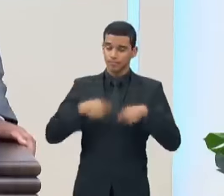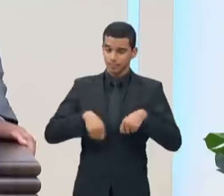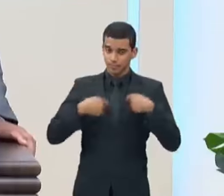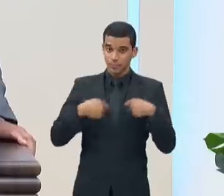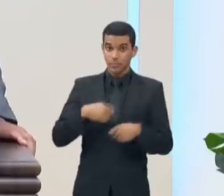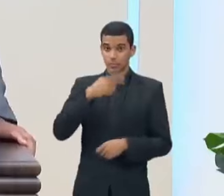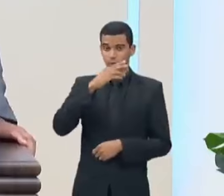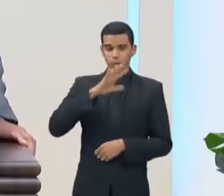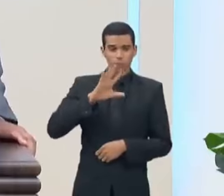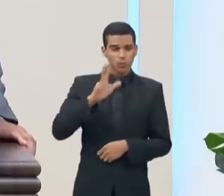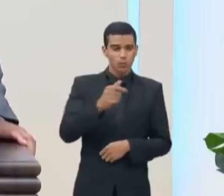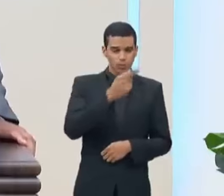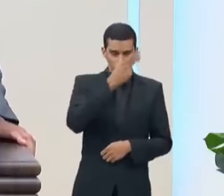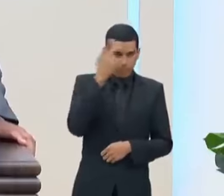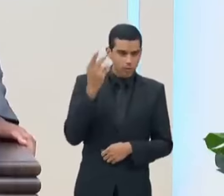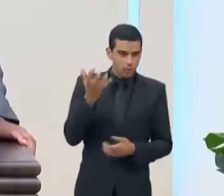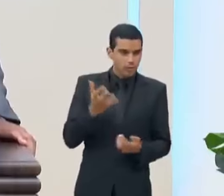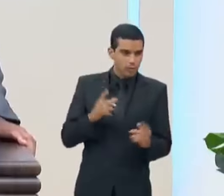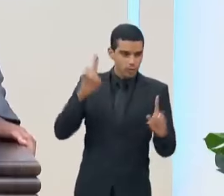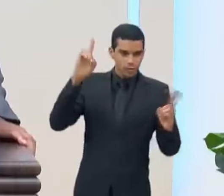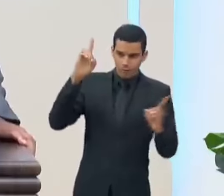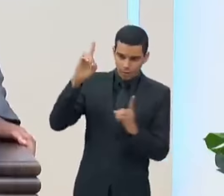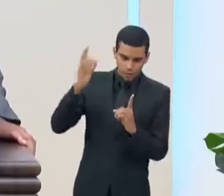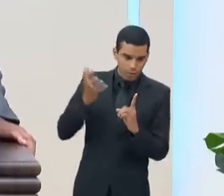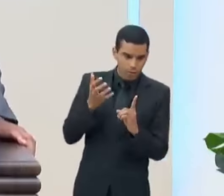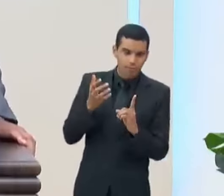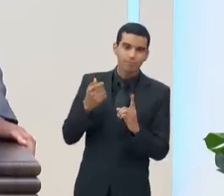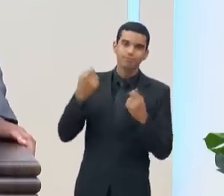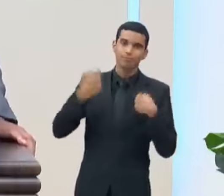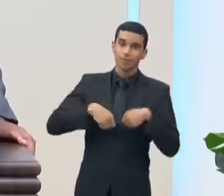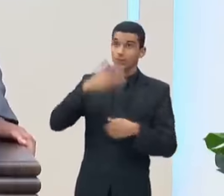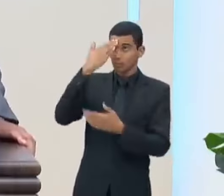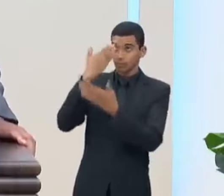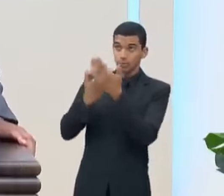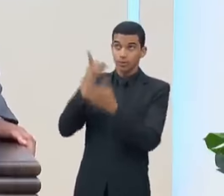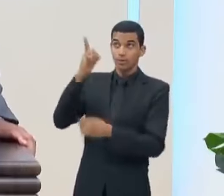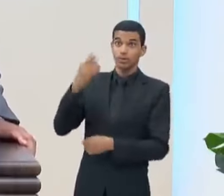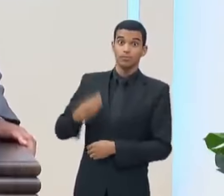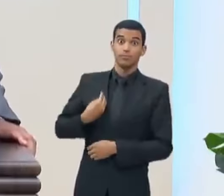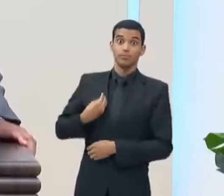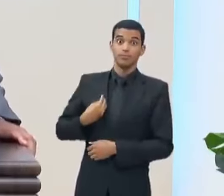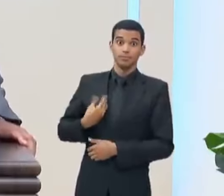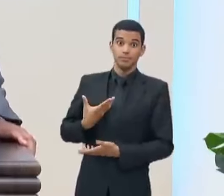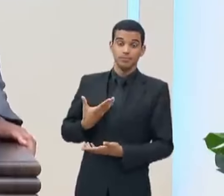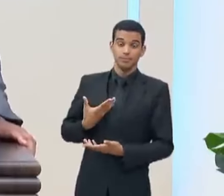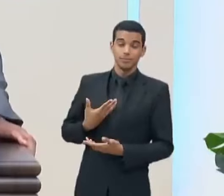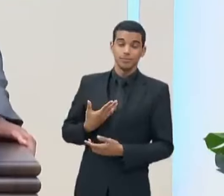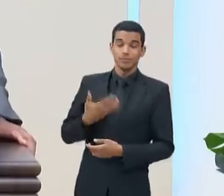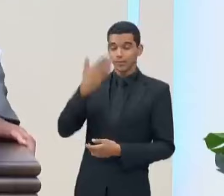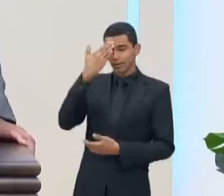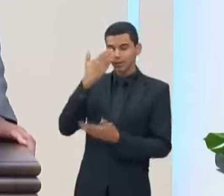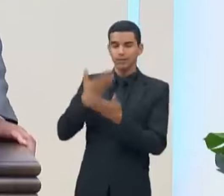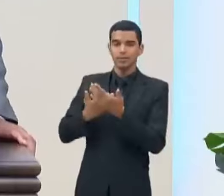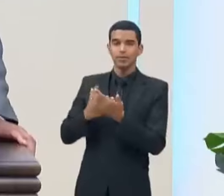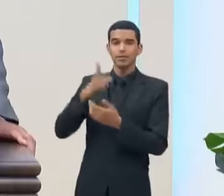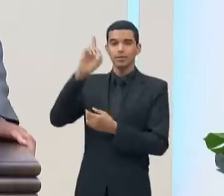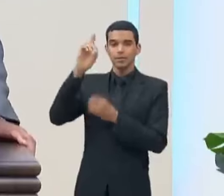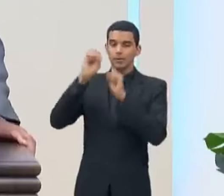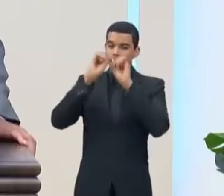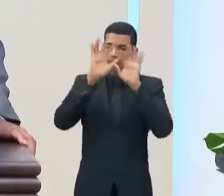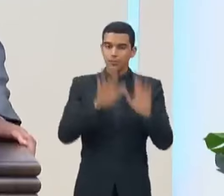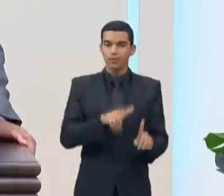necessário que todo aquele que se aproxima de Deus creia que Ele existe e é